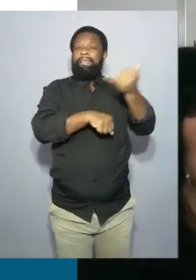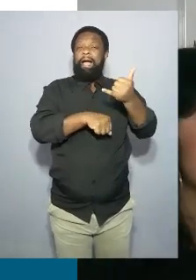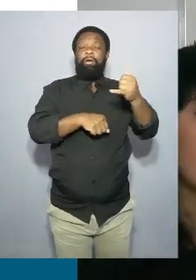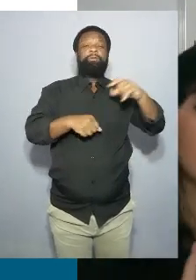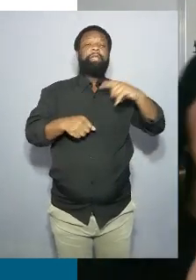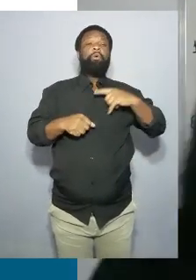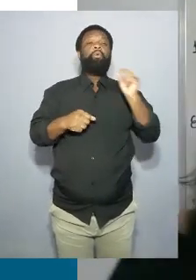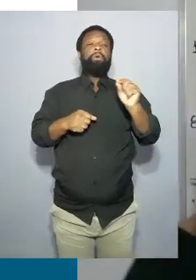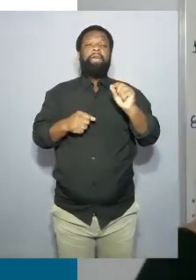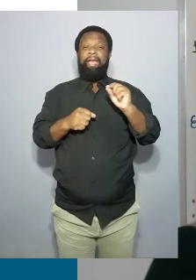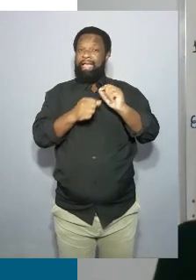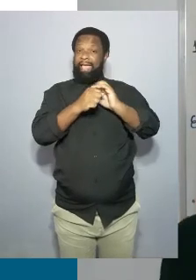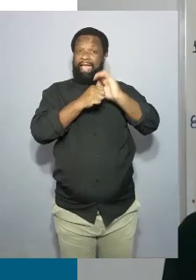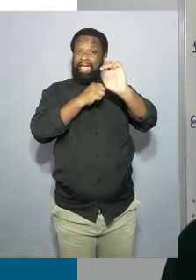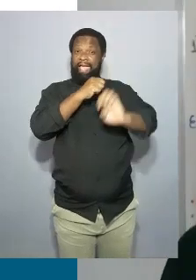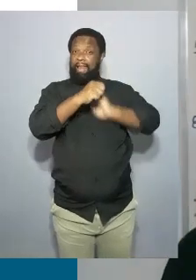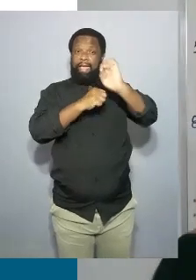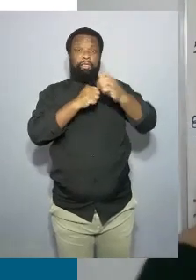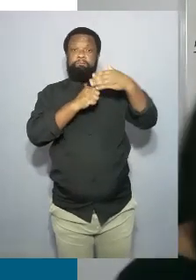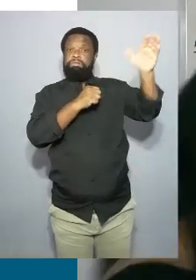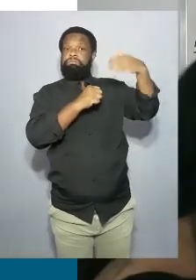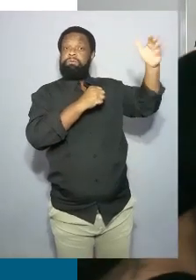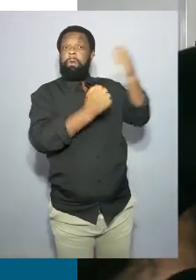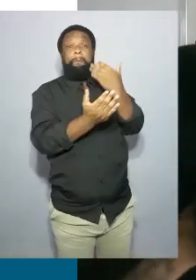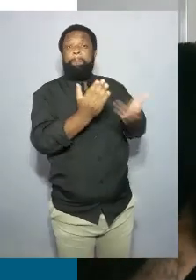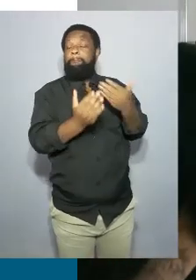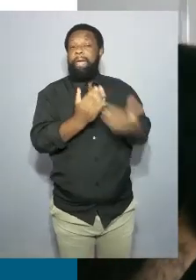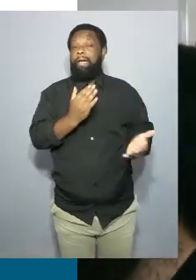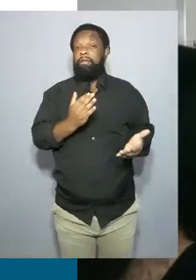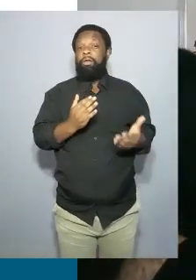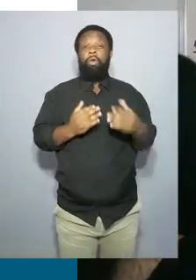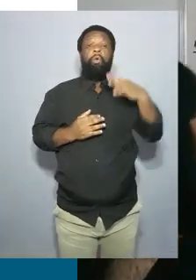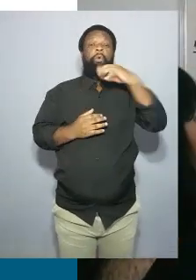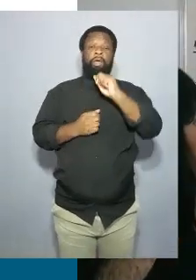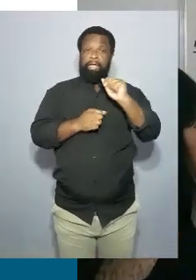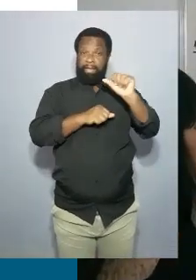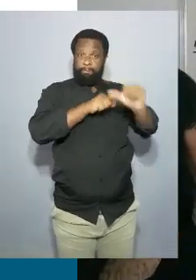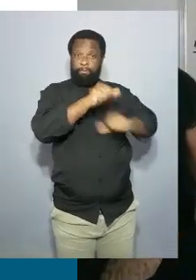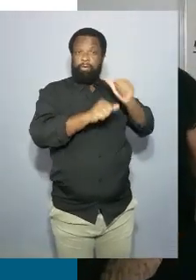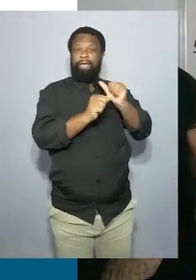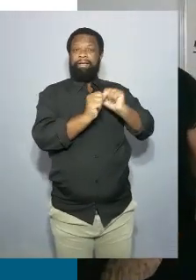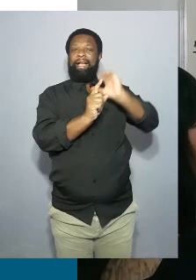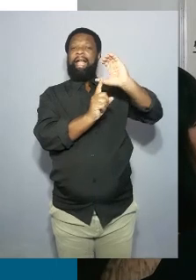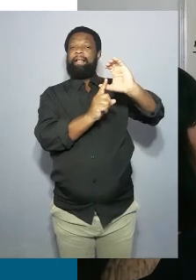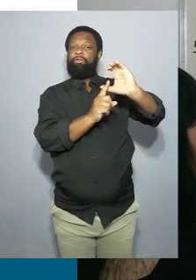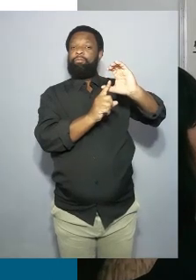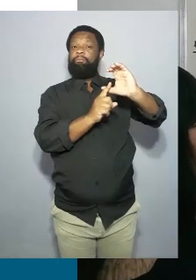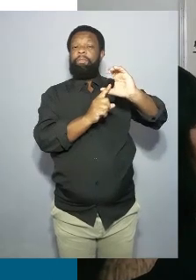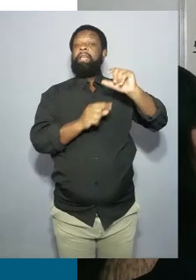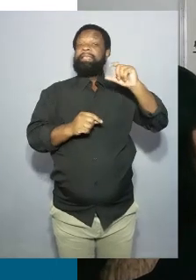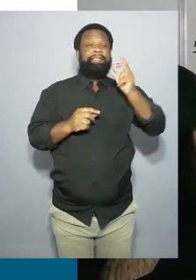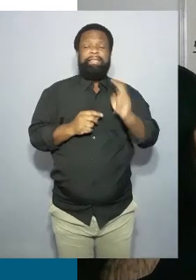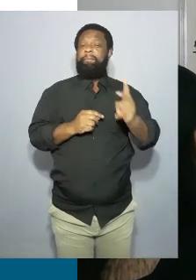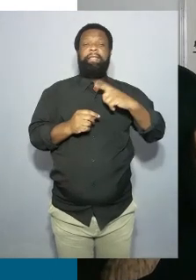uma tendência muito grande de perder elétrons, ou seja, de formar cátions, de ficarem... Eles têm